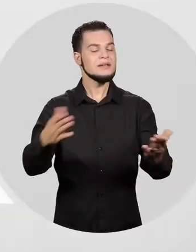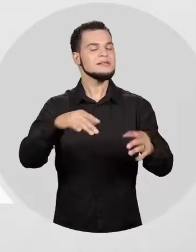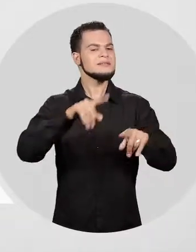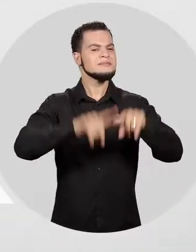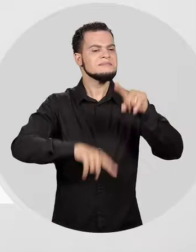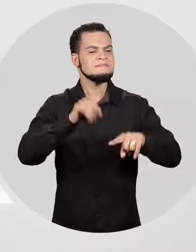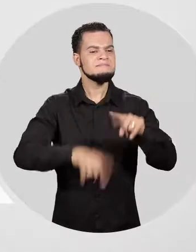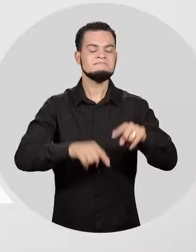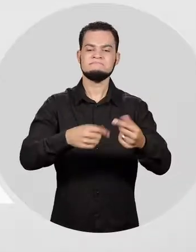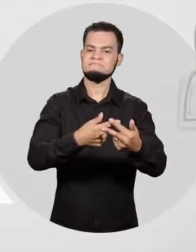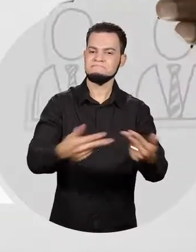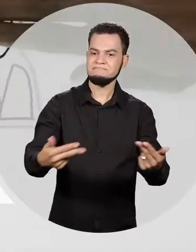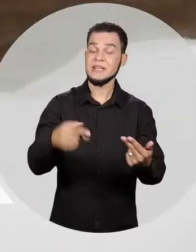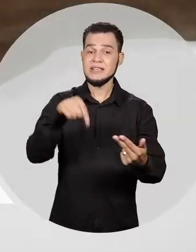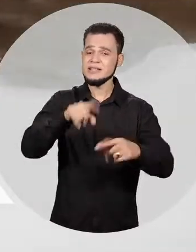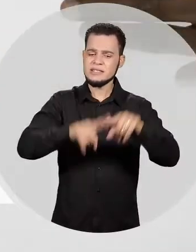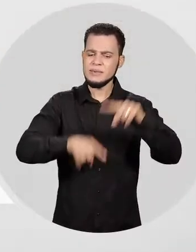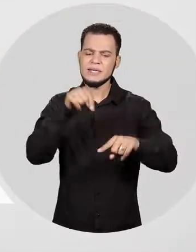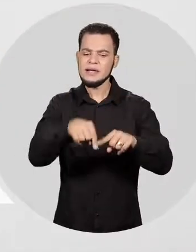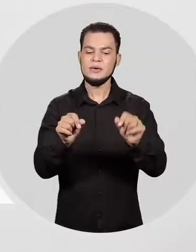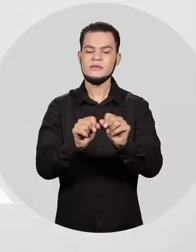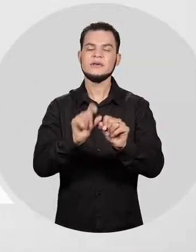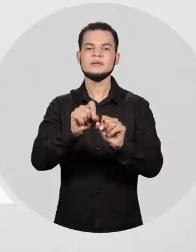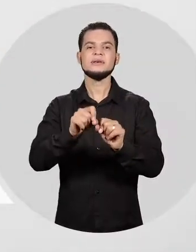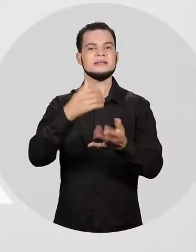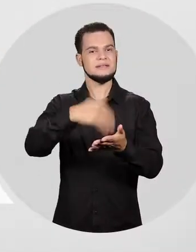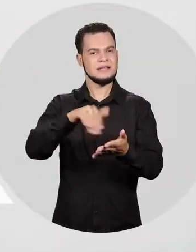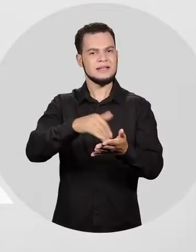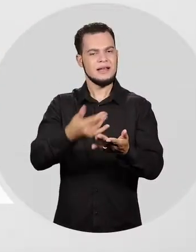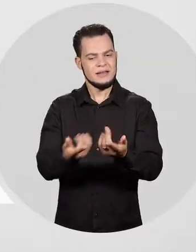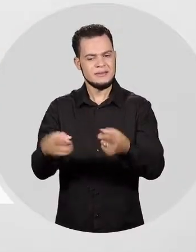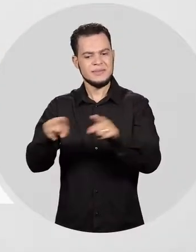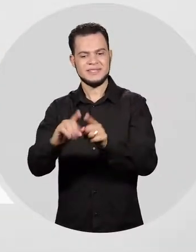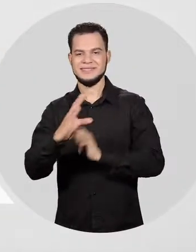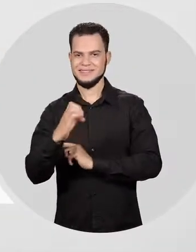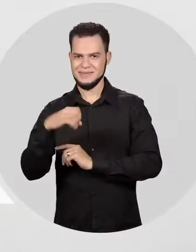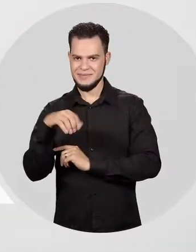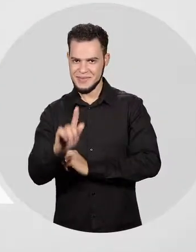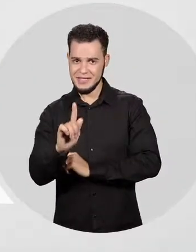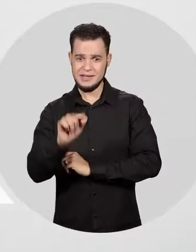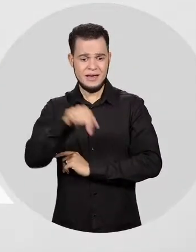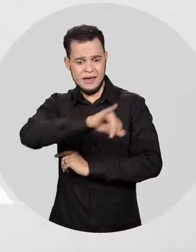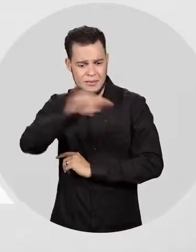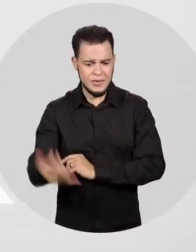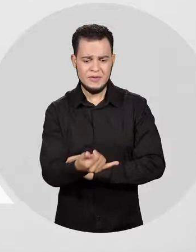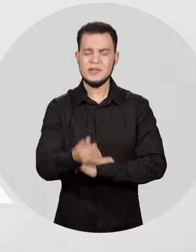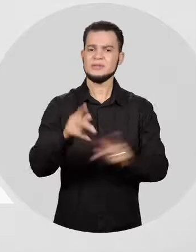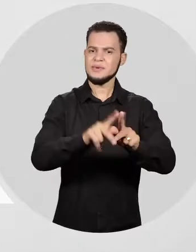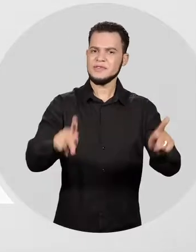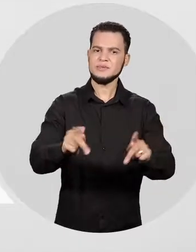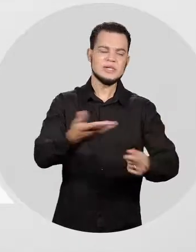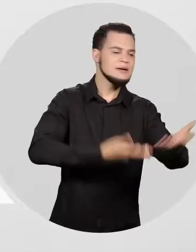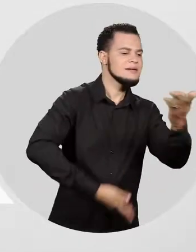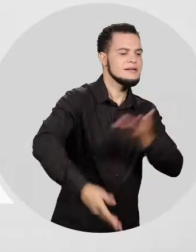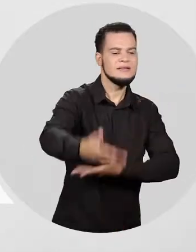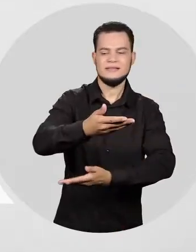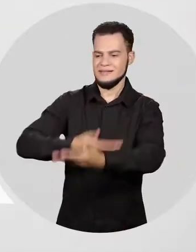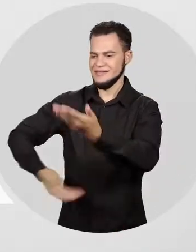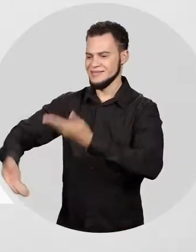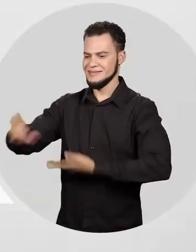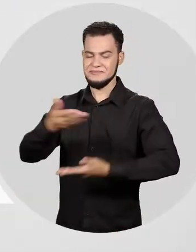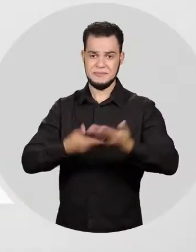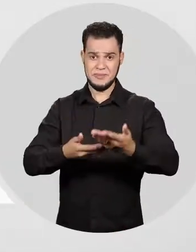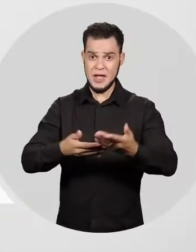pela Secretaria de Educação e CEMIG, além de ser uma ótima oportunidade para promover a integração entre os educadores. Após